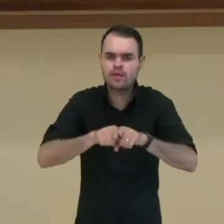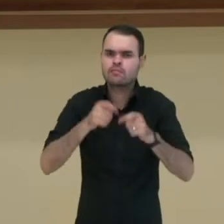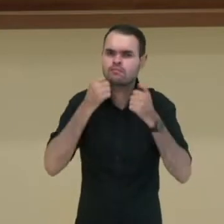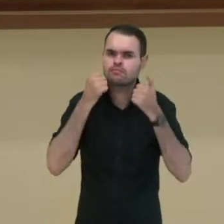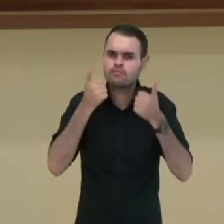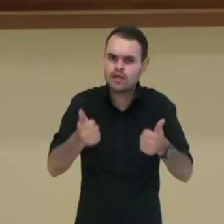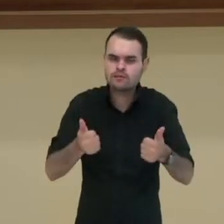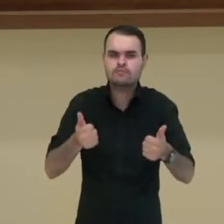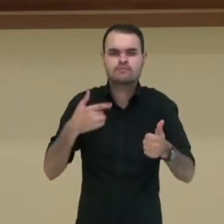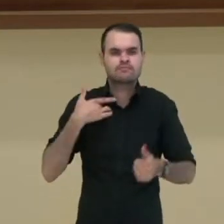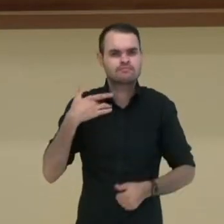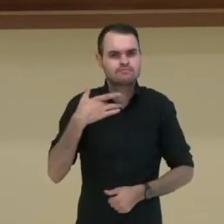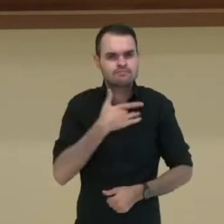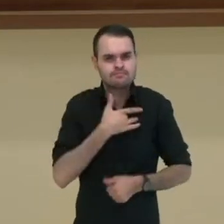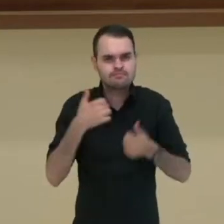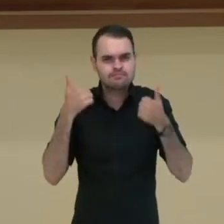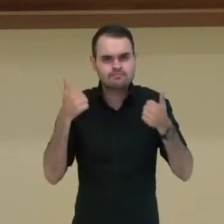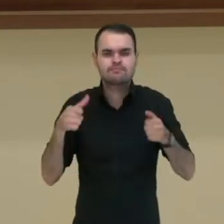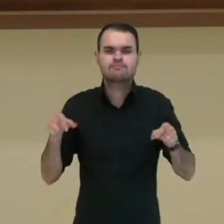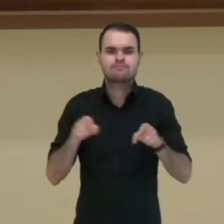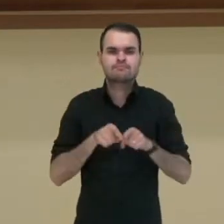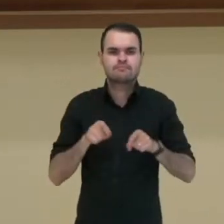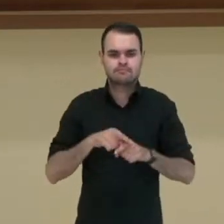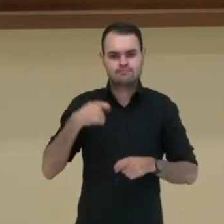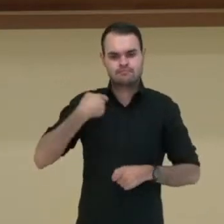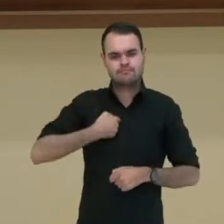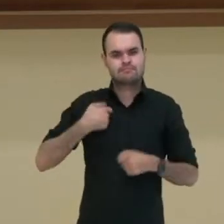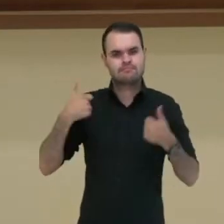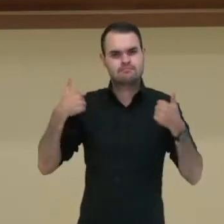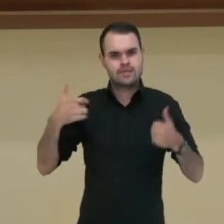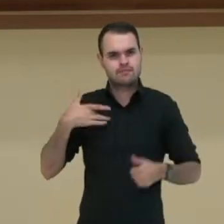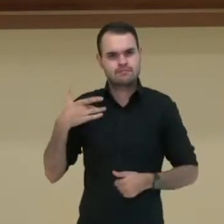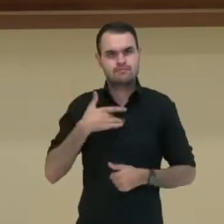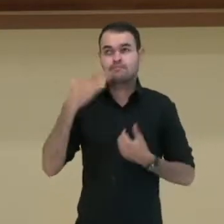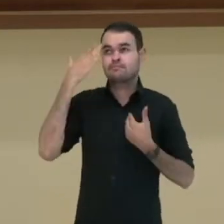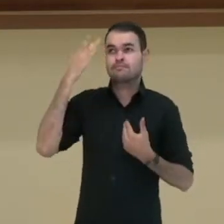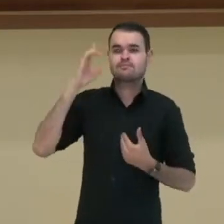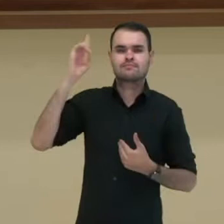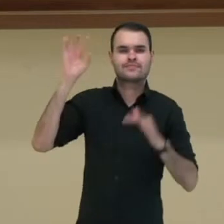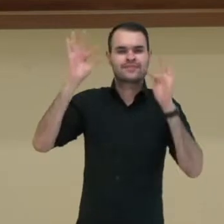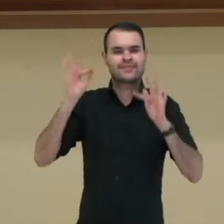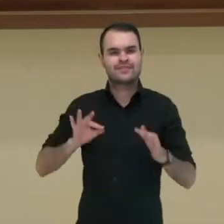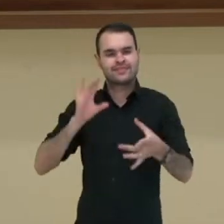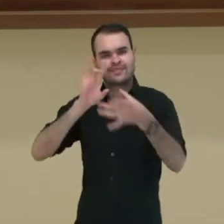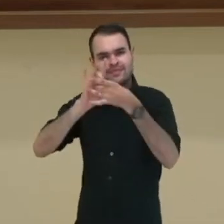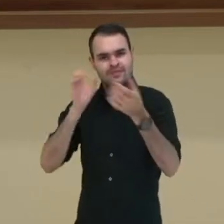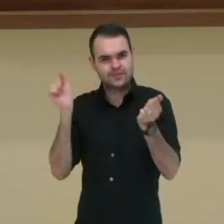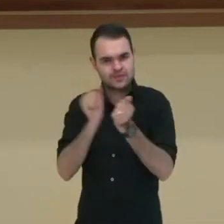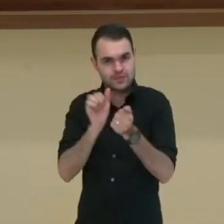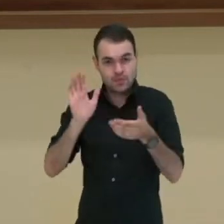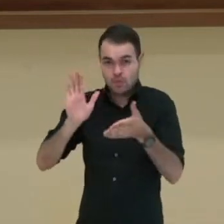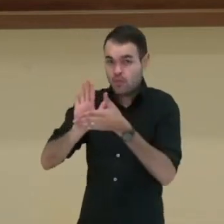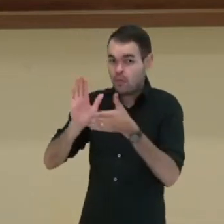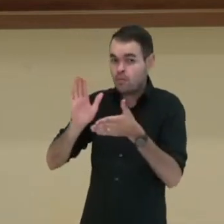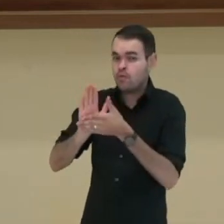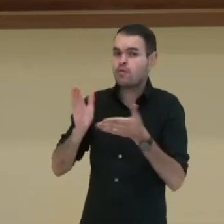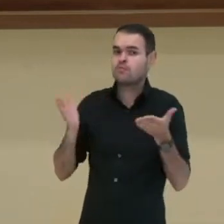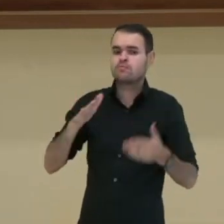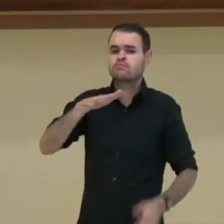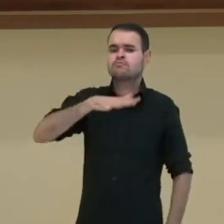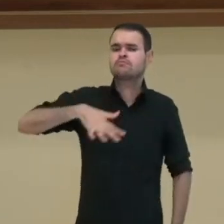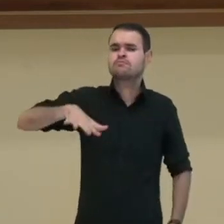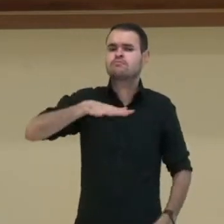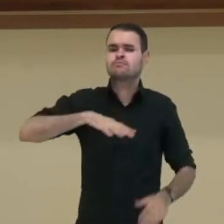bem, espero que a tua família também esteja bem. Eu estou muito bem, graças a Deus. Feliz por estar contigo. Quero propor para você um ambiente com